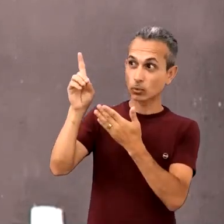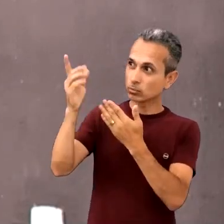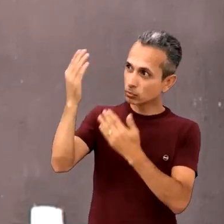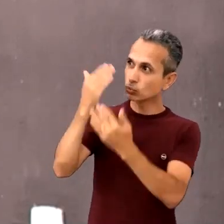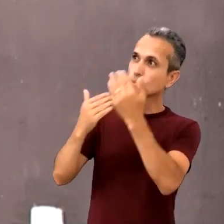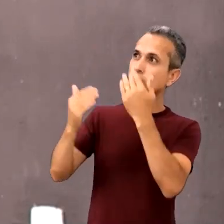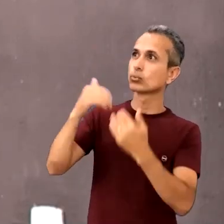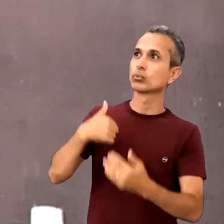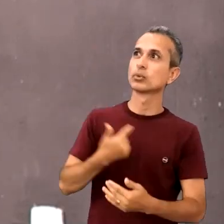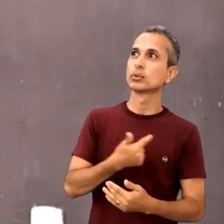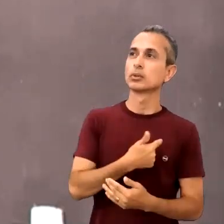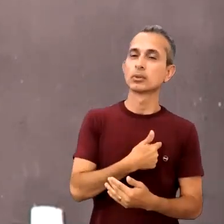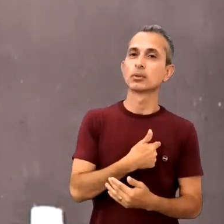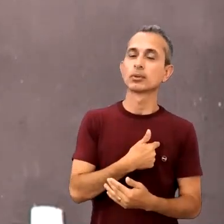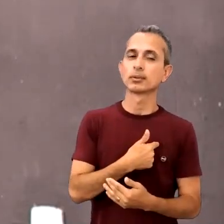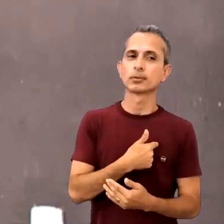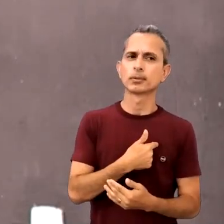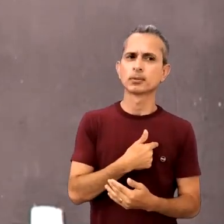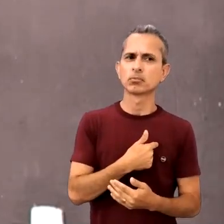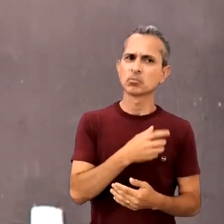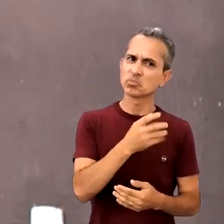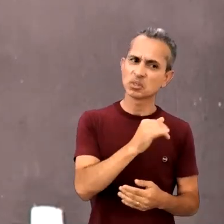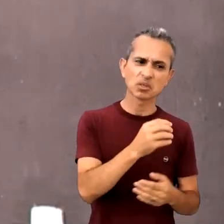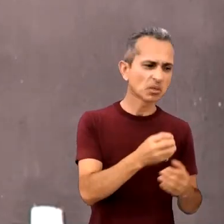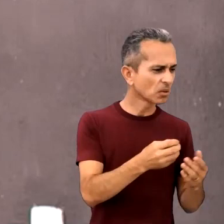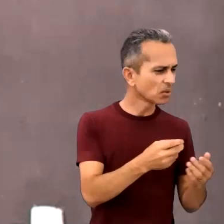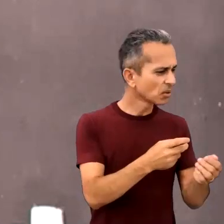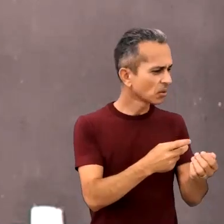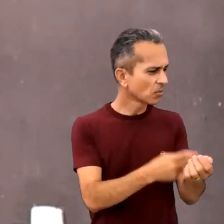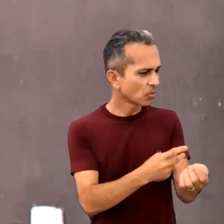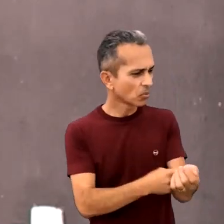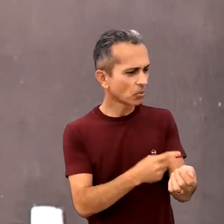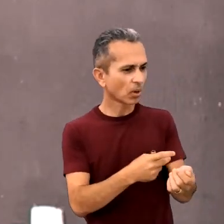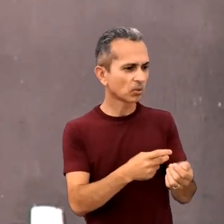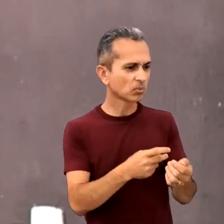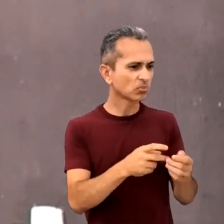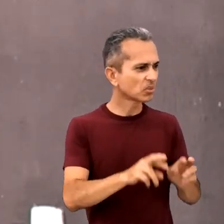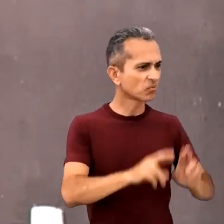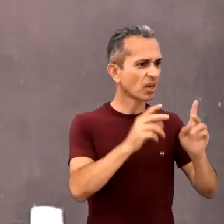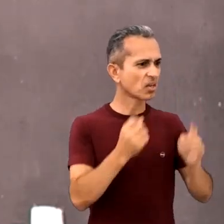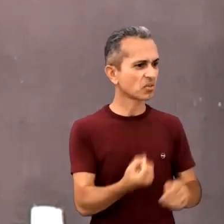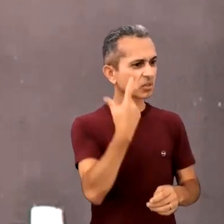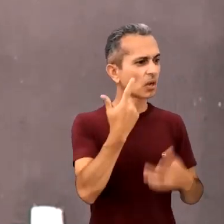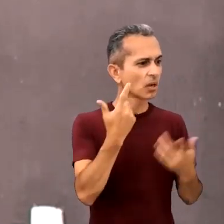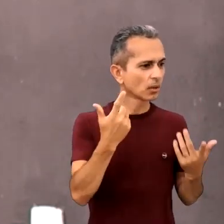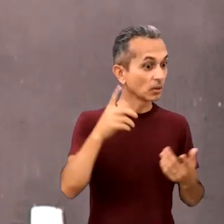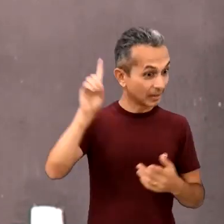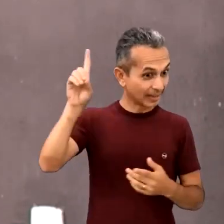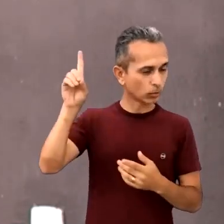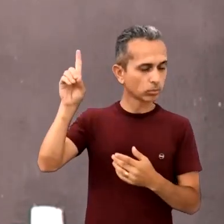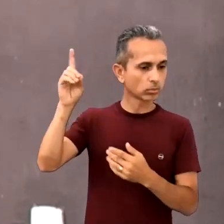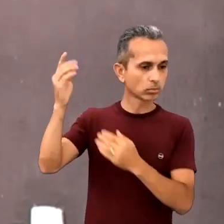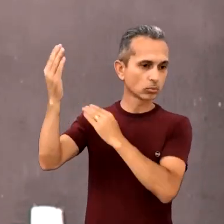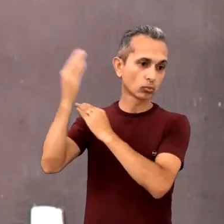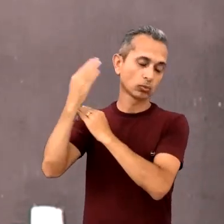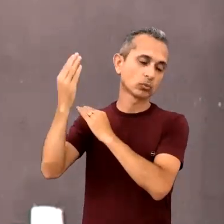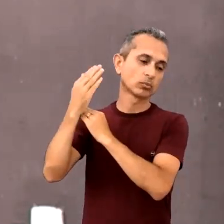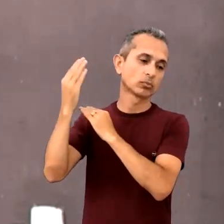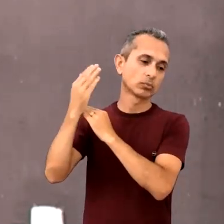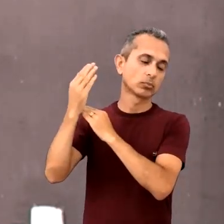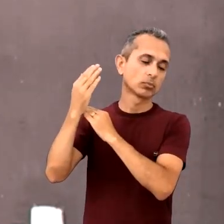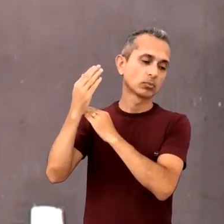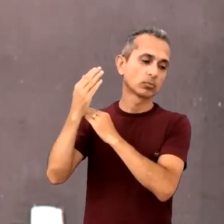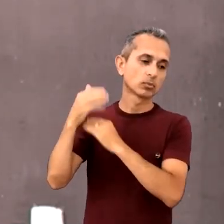nós, mesmo mediante os nossos planos mirabolantes. Mas como se manter seguro?